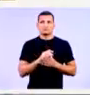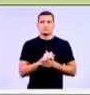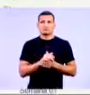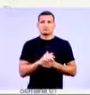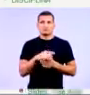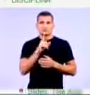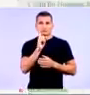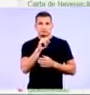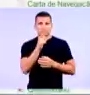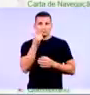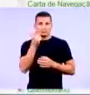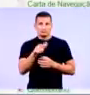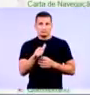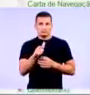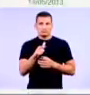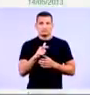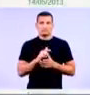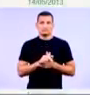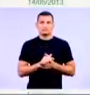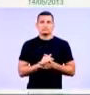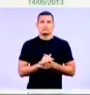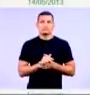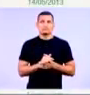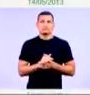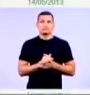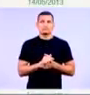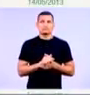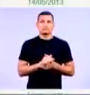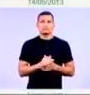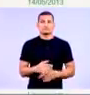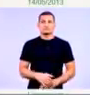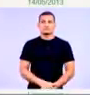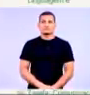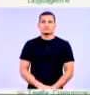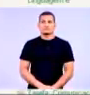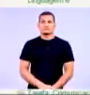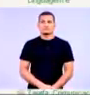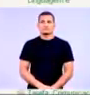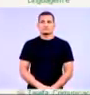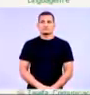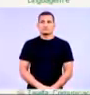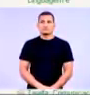Então, clica de novo em tarefa. Aqui nós temos o